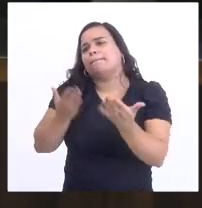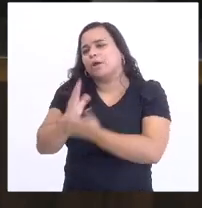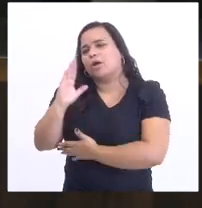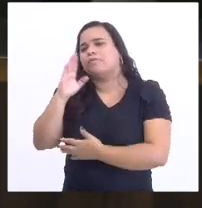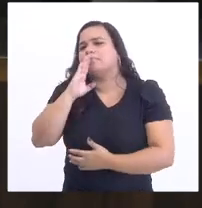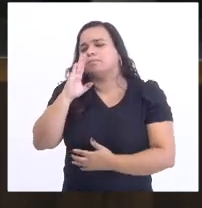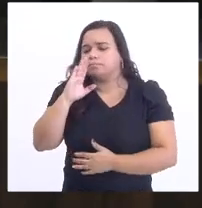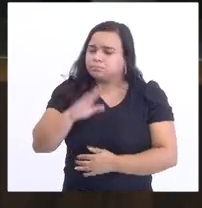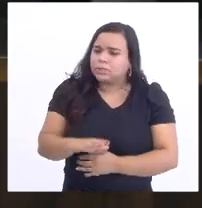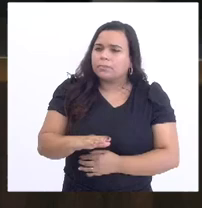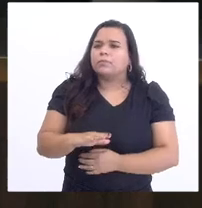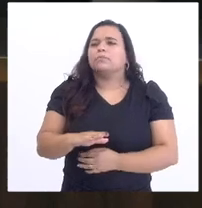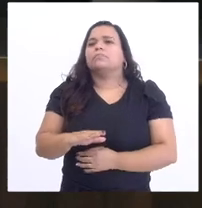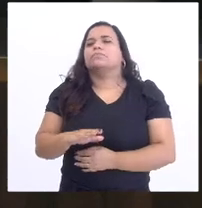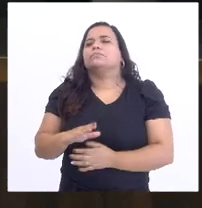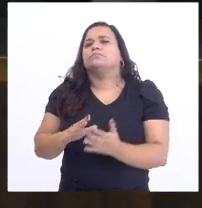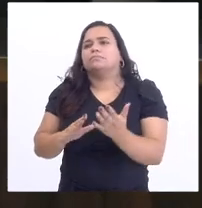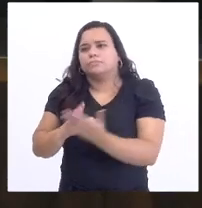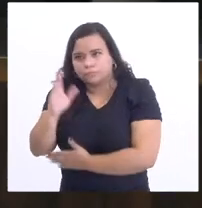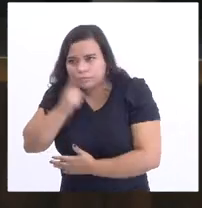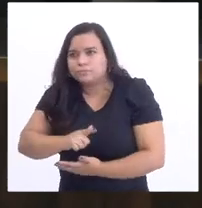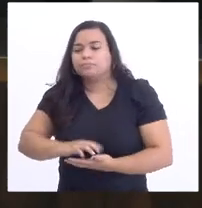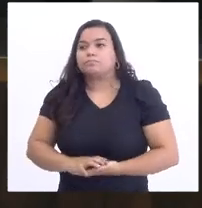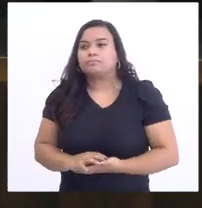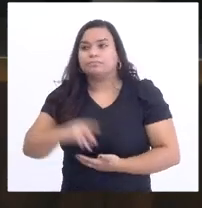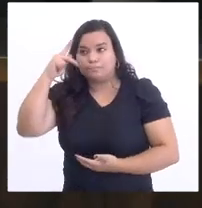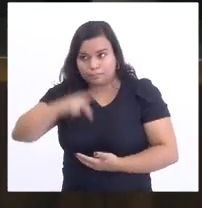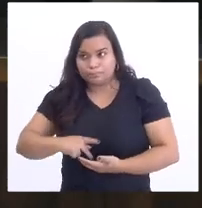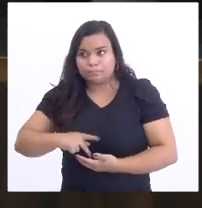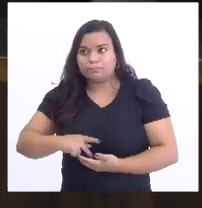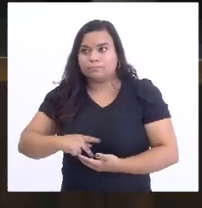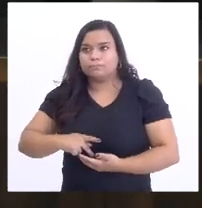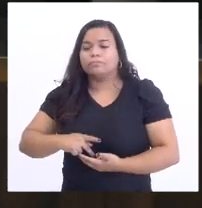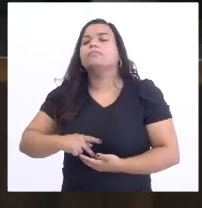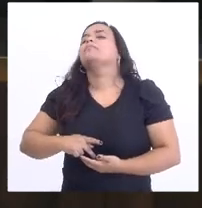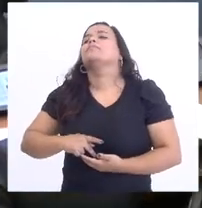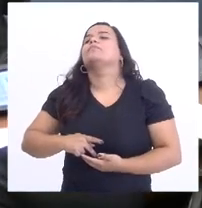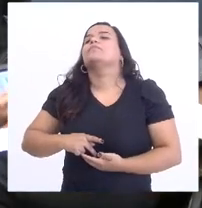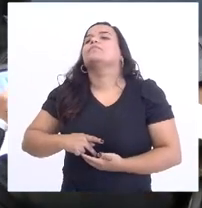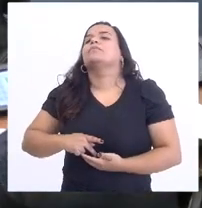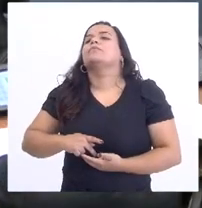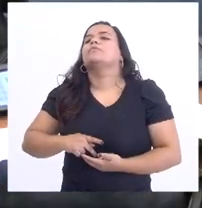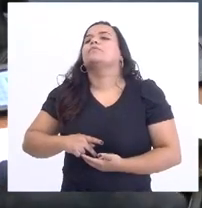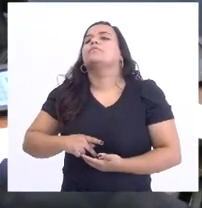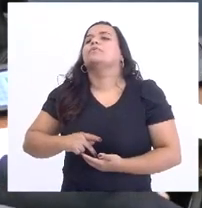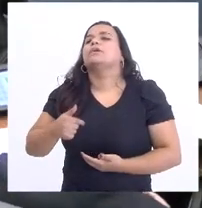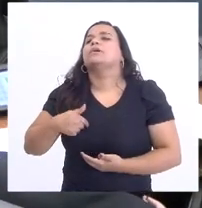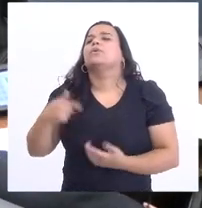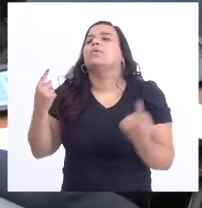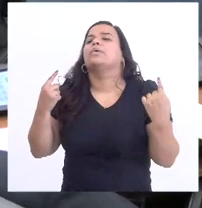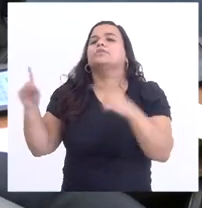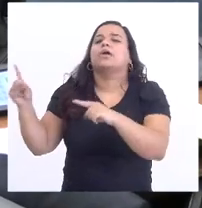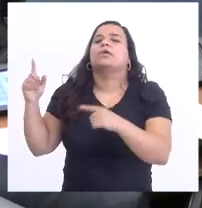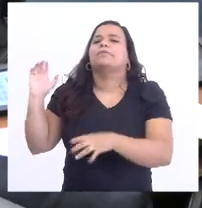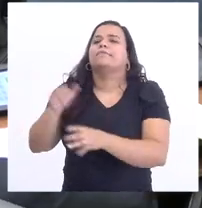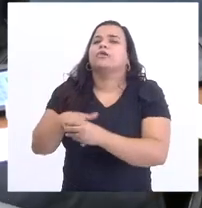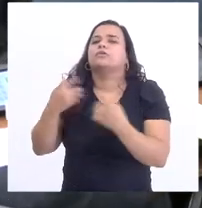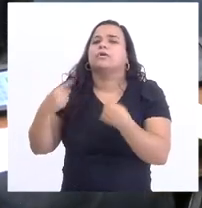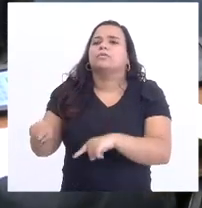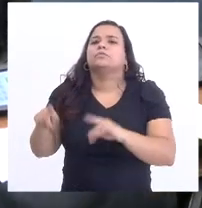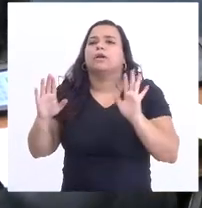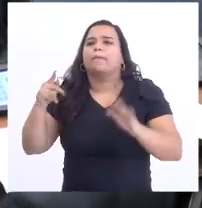estão. Aprovado. Presidente, vai à promulgação. Com voto contrário do pessoal, senhor presidente. Peraí, por instante, Renato.